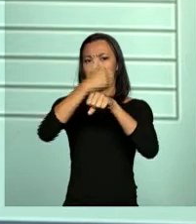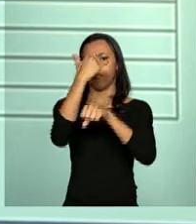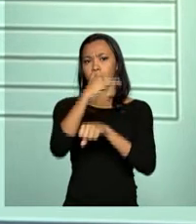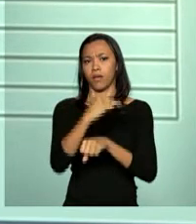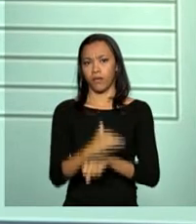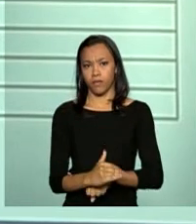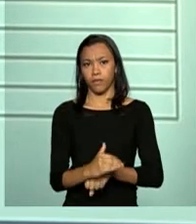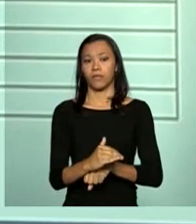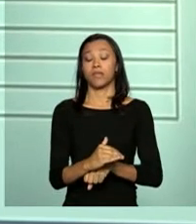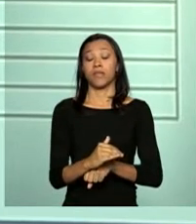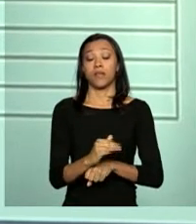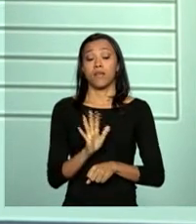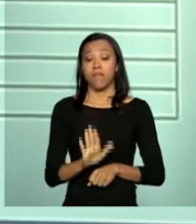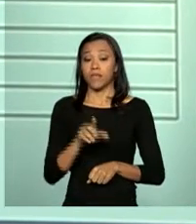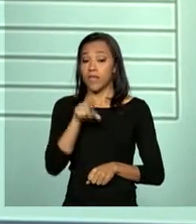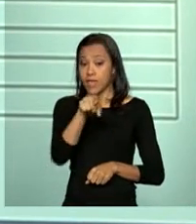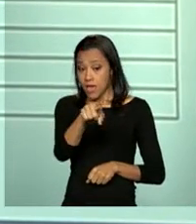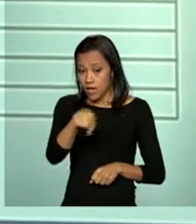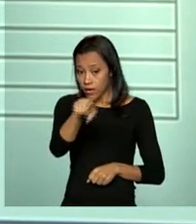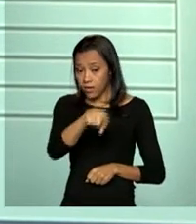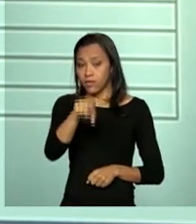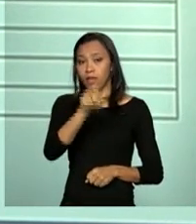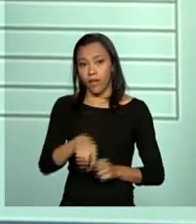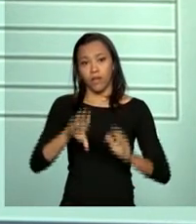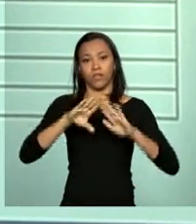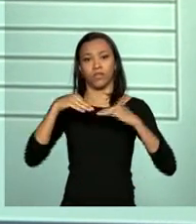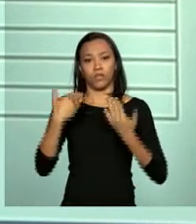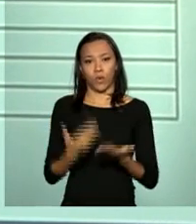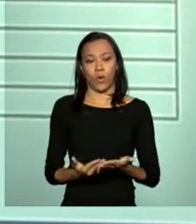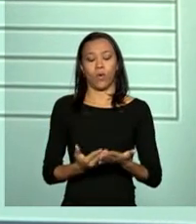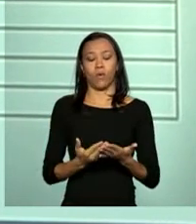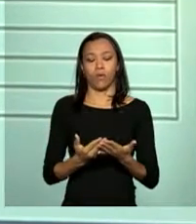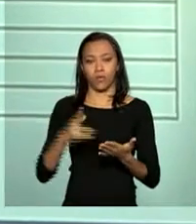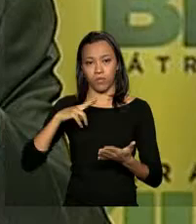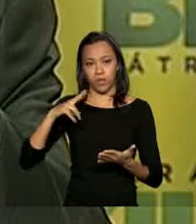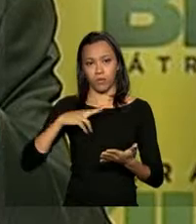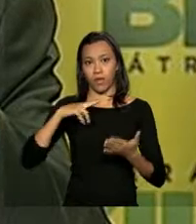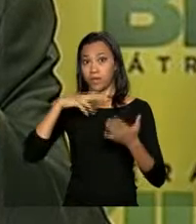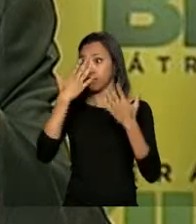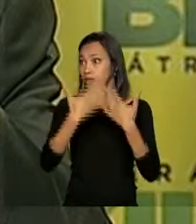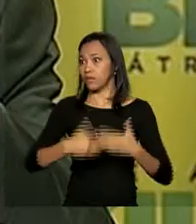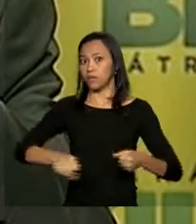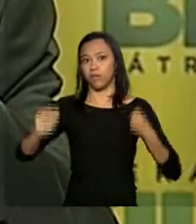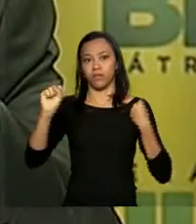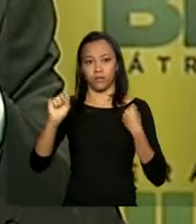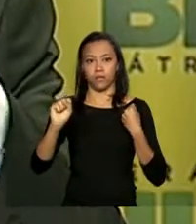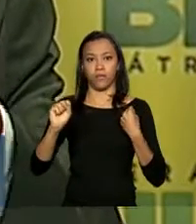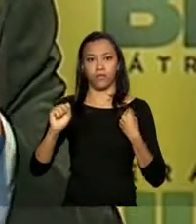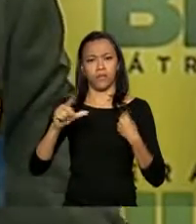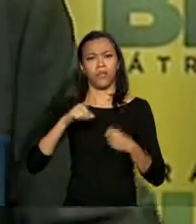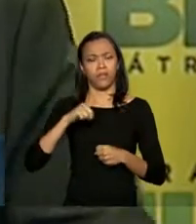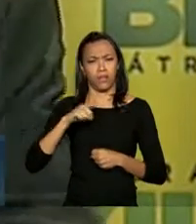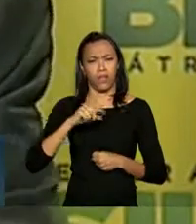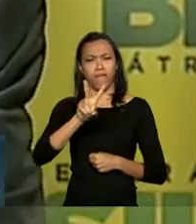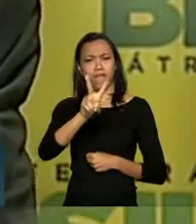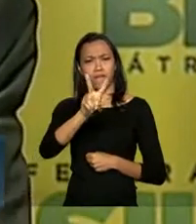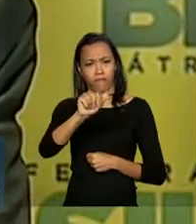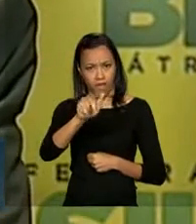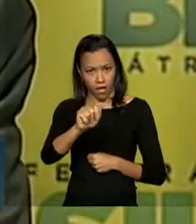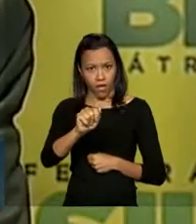feitos. Mas esse daqui são escolas privadas grandes, portanto, tem vaga para as famílias, mais de 3 turmas, e